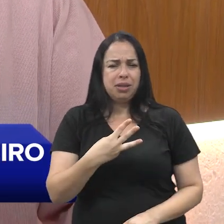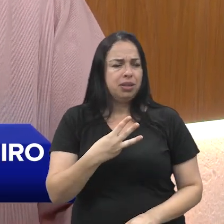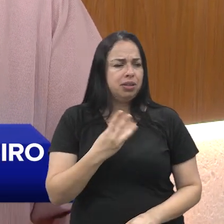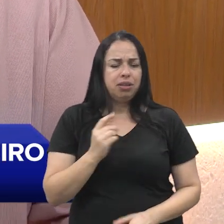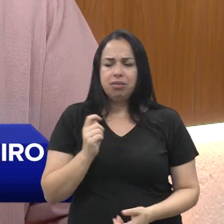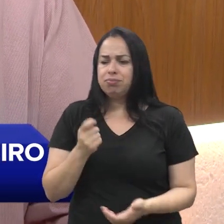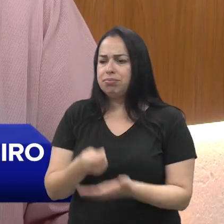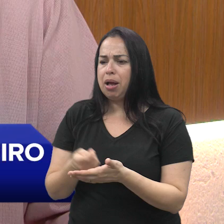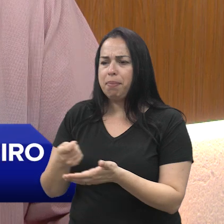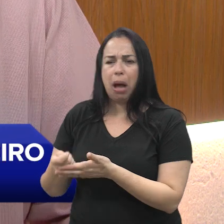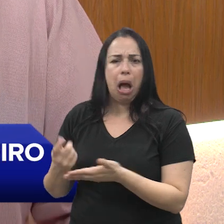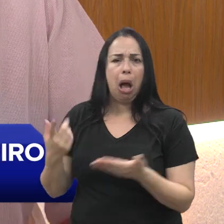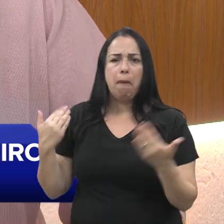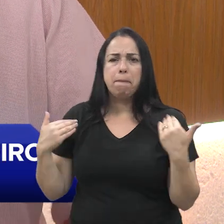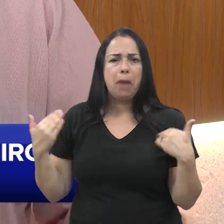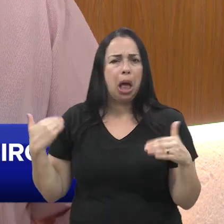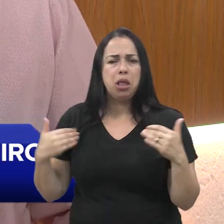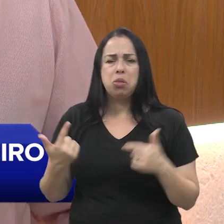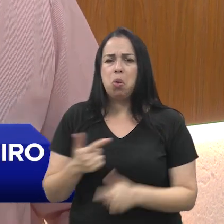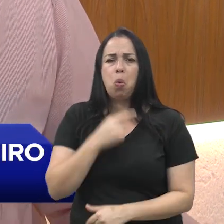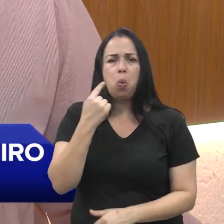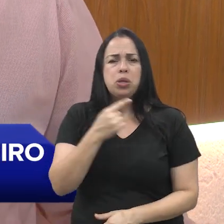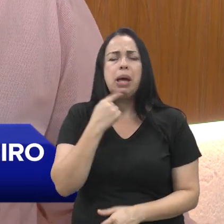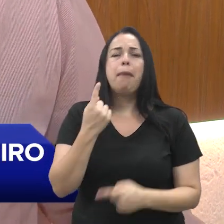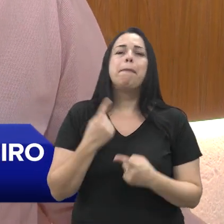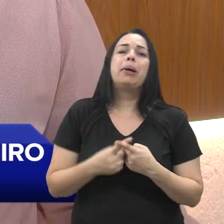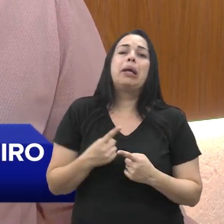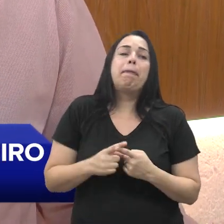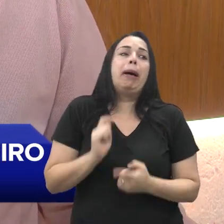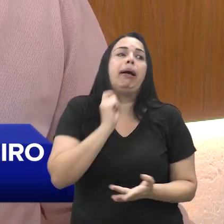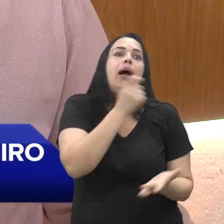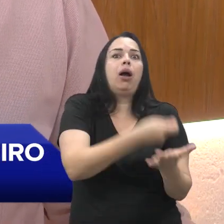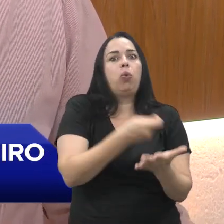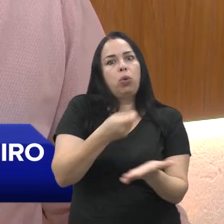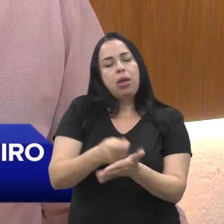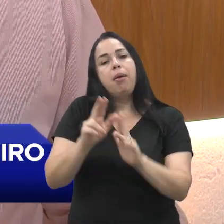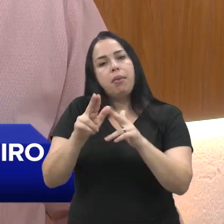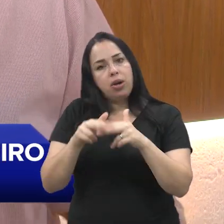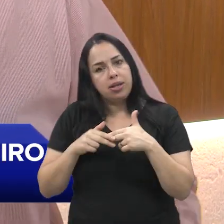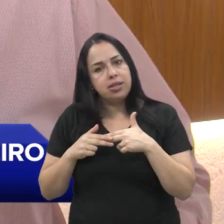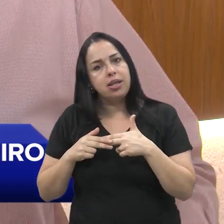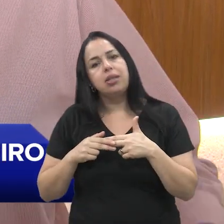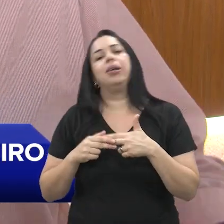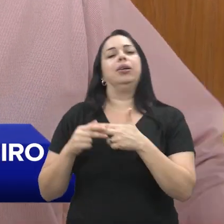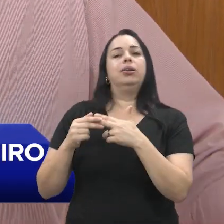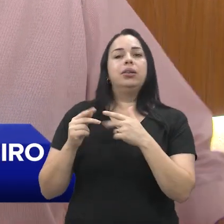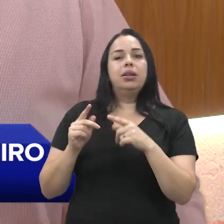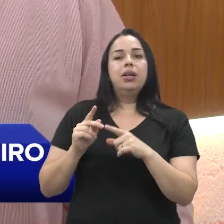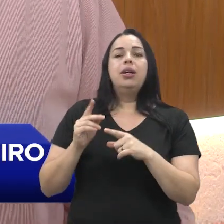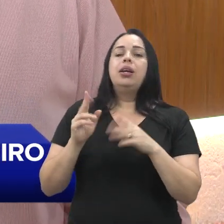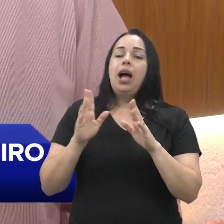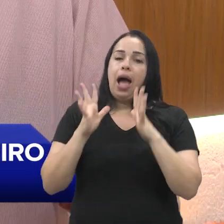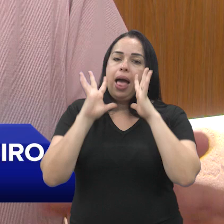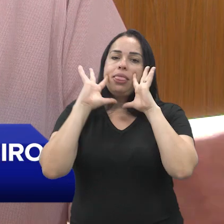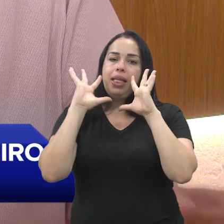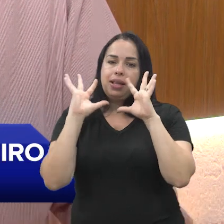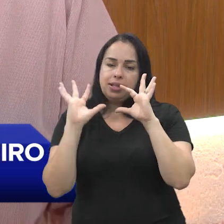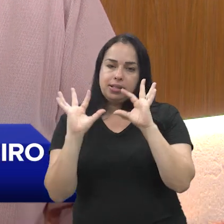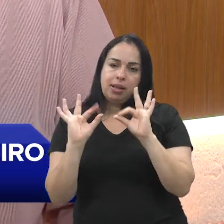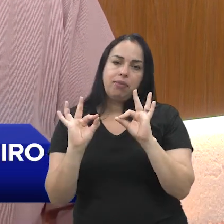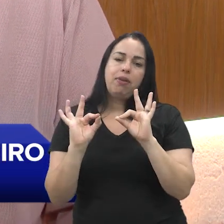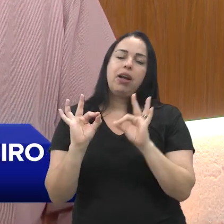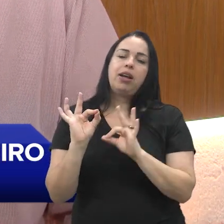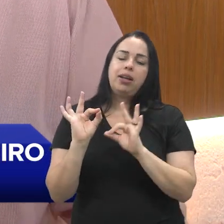nós recebemos do 13º, não dá para fazer aquele passeio com a família, não é verdade? Então, todo cuidado é pouco e o